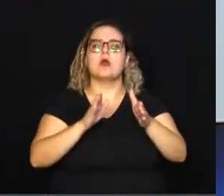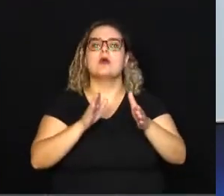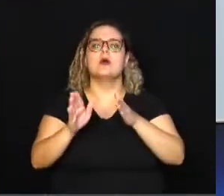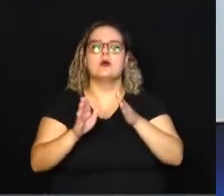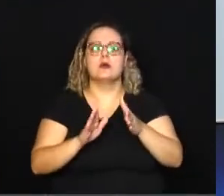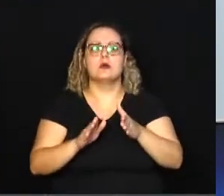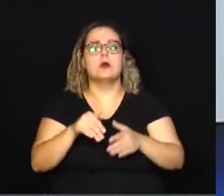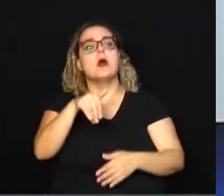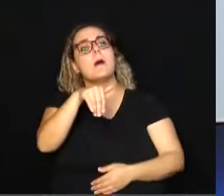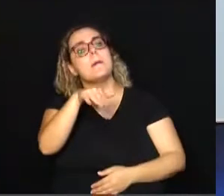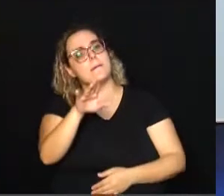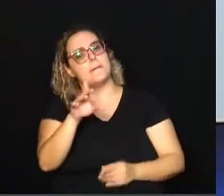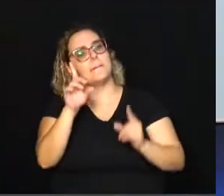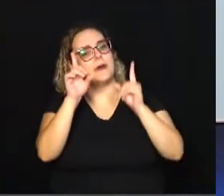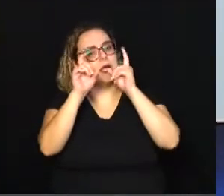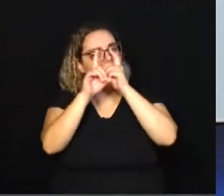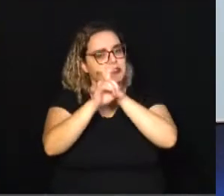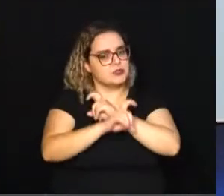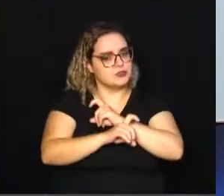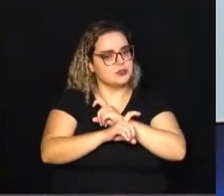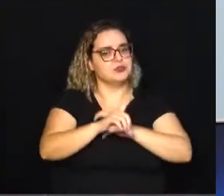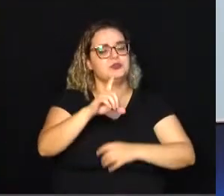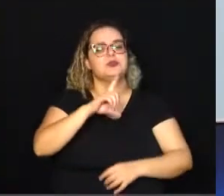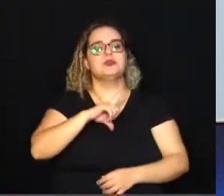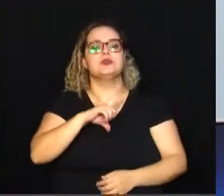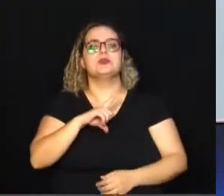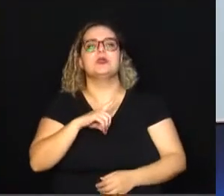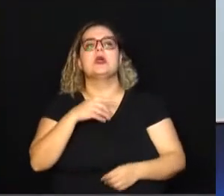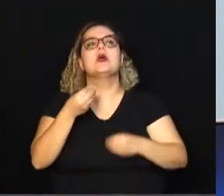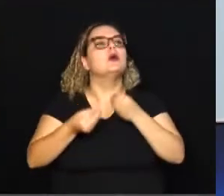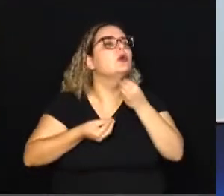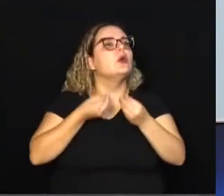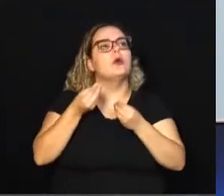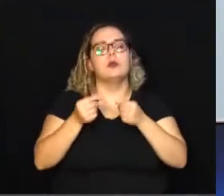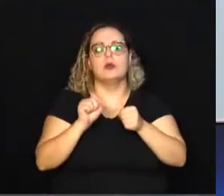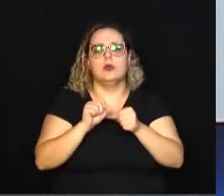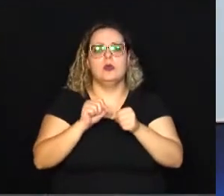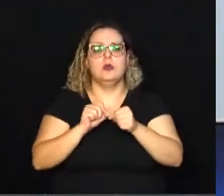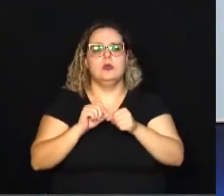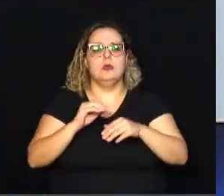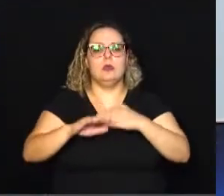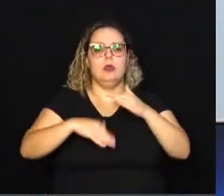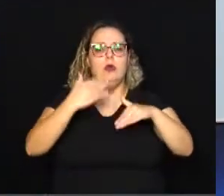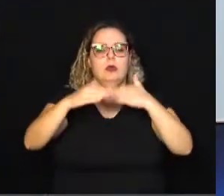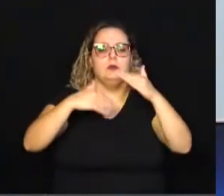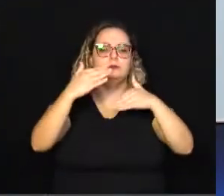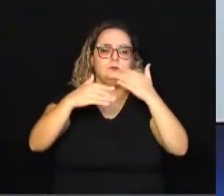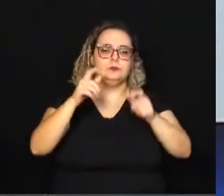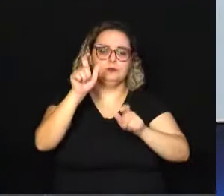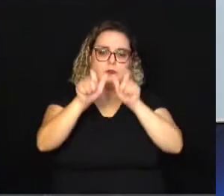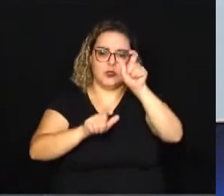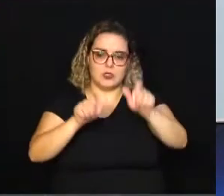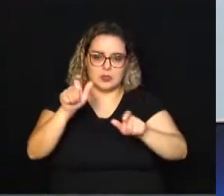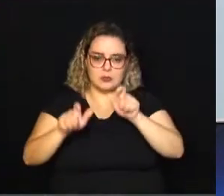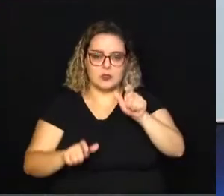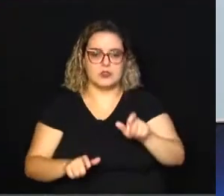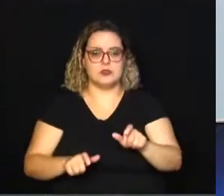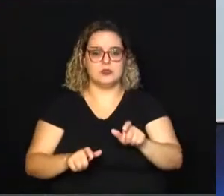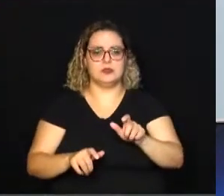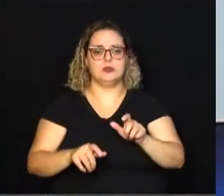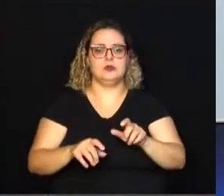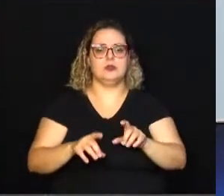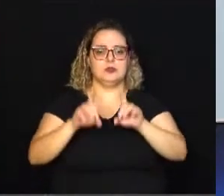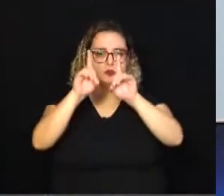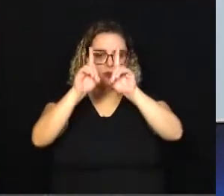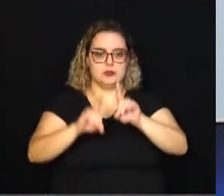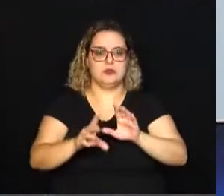ainda mais difícil? Tem como fazer este acompanhamento de evolução de conteúdo de forma